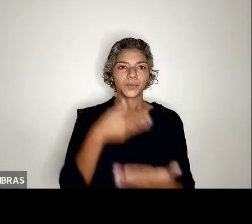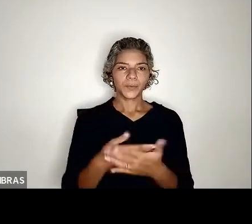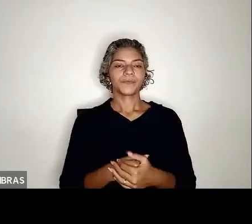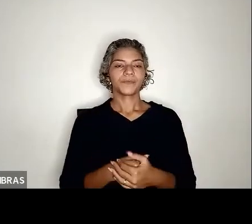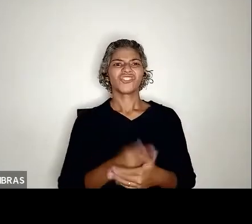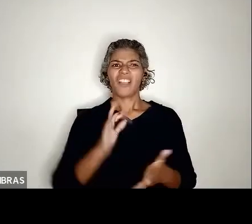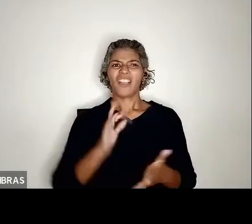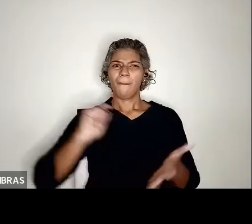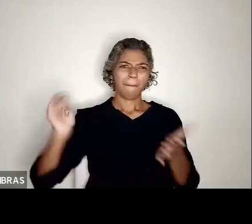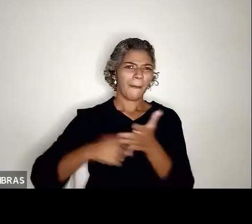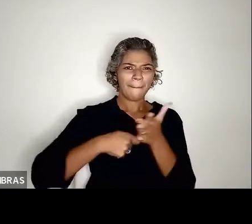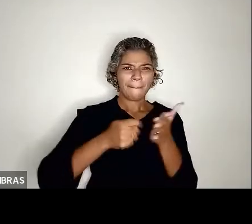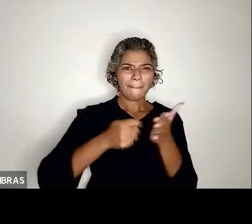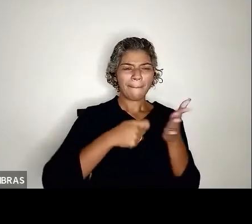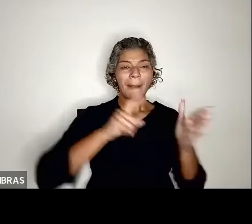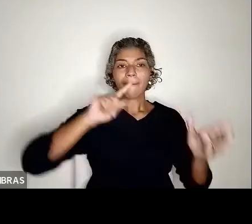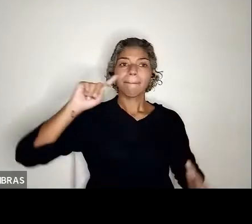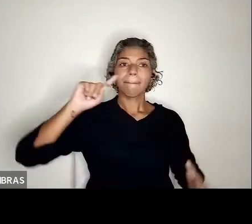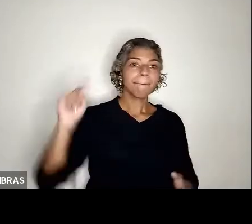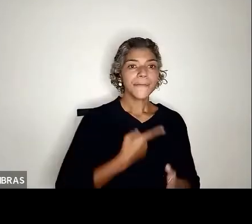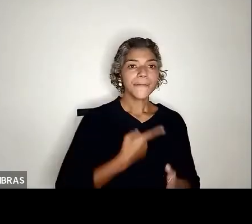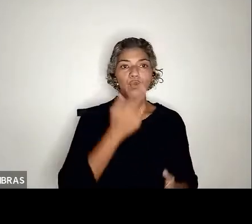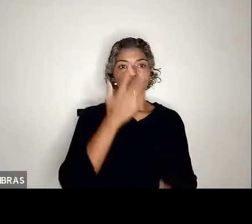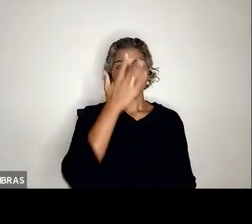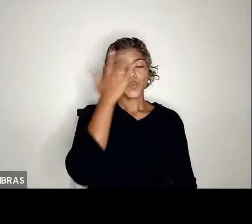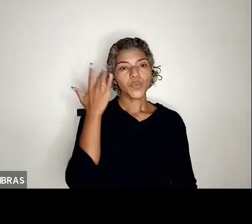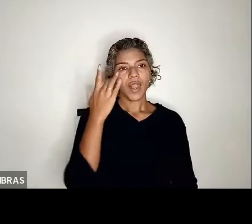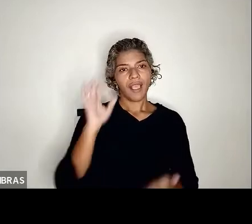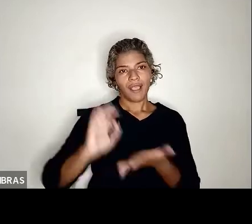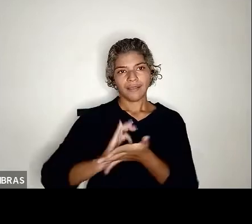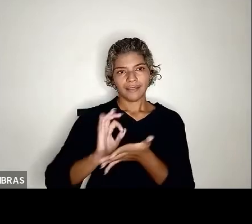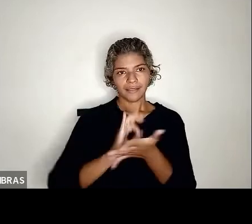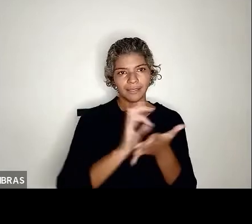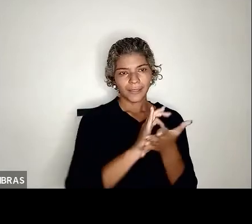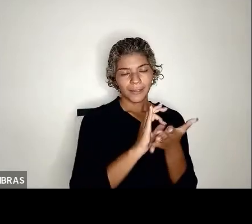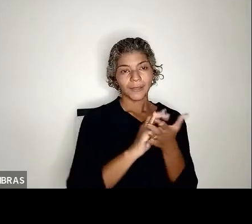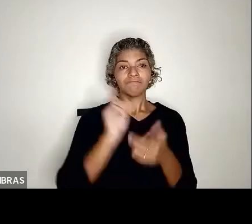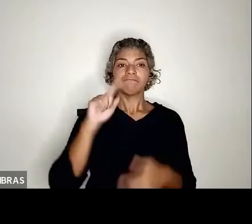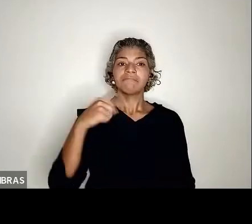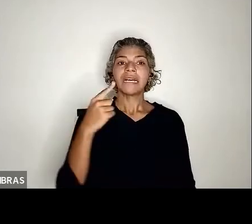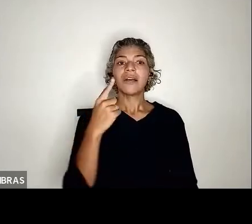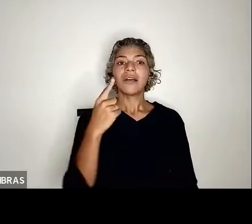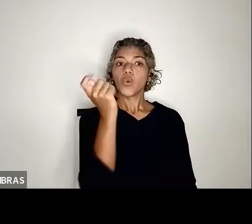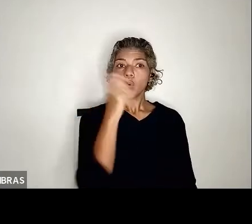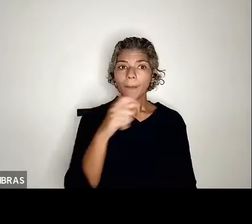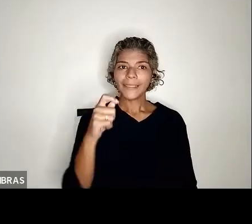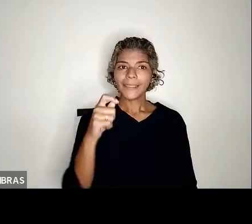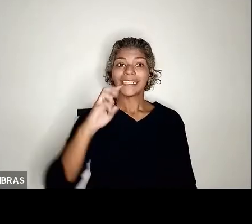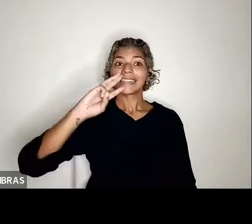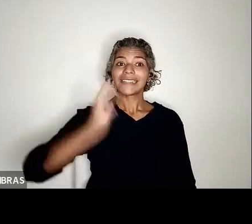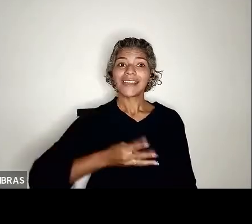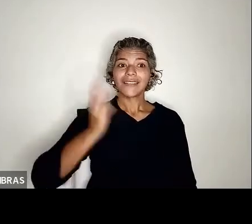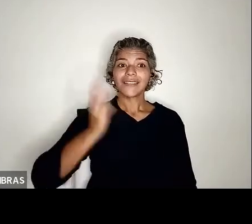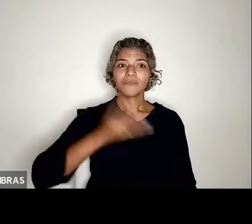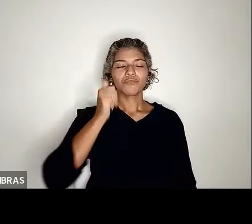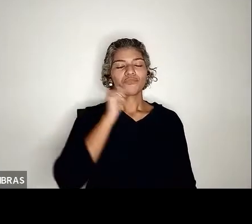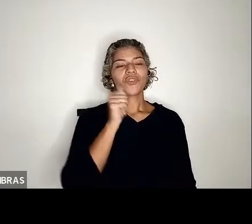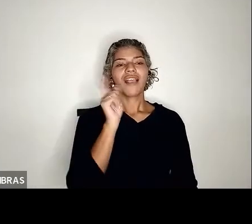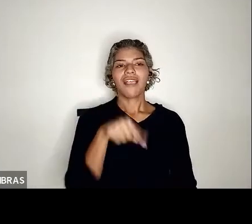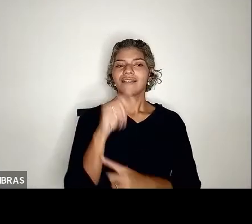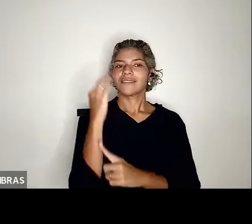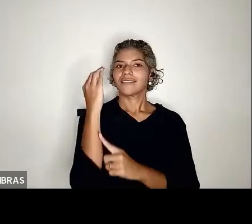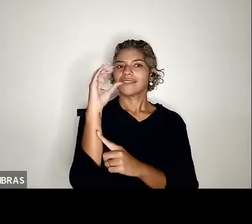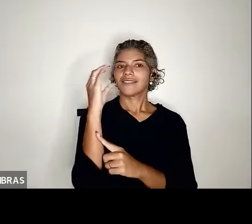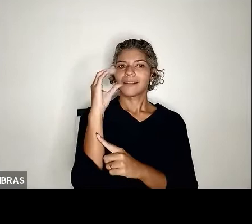mês já eram mais de 3.000 mulheres, né? Cadastradas, cientistas brasileiras de todos os estados